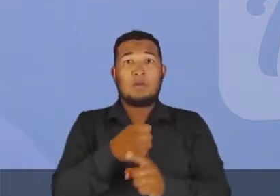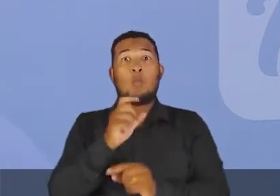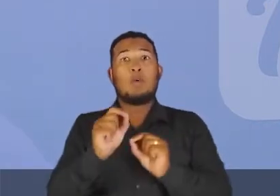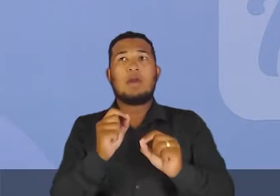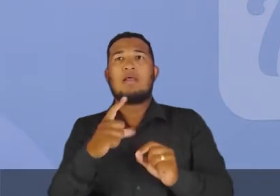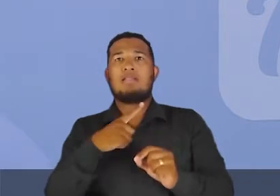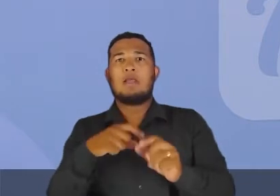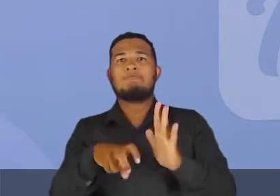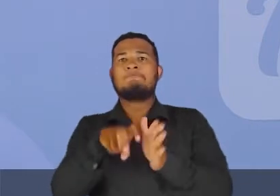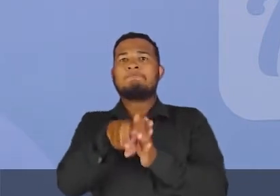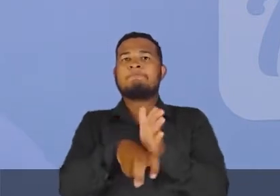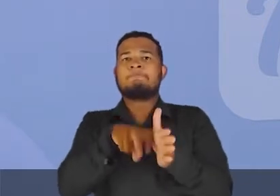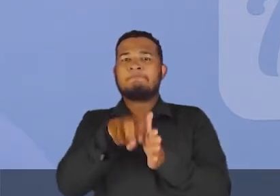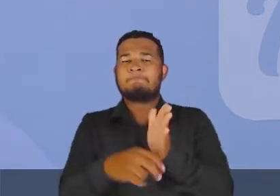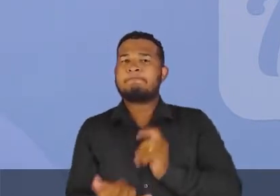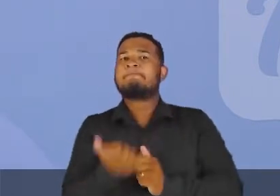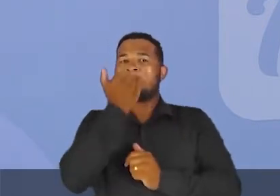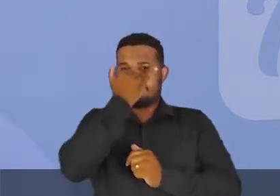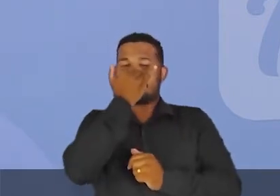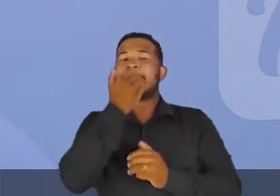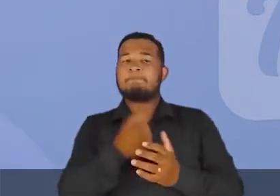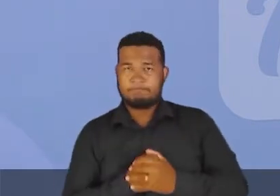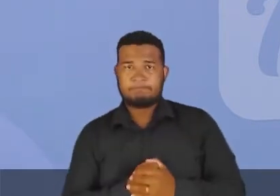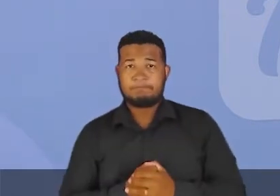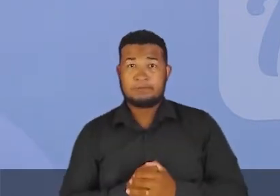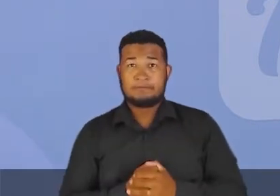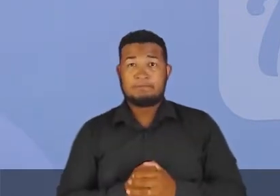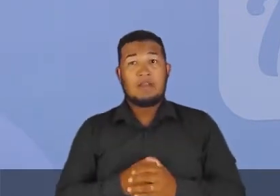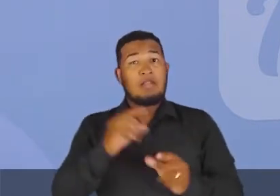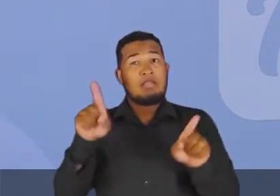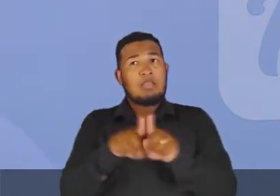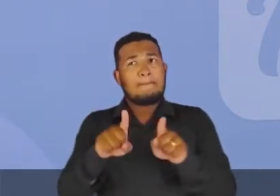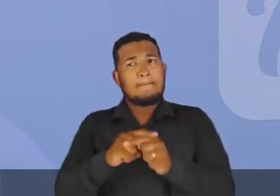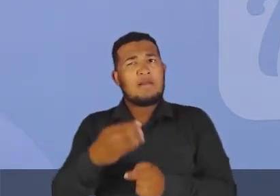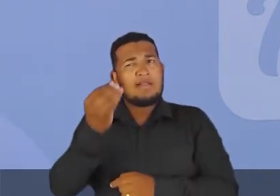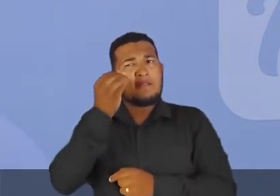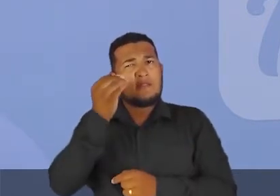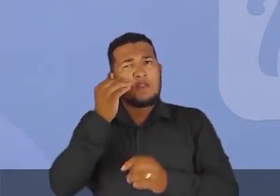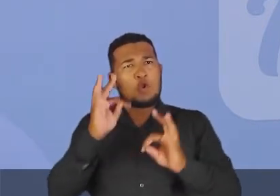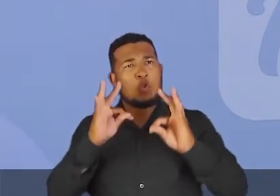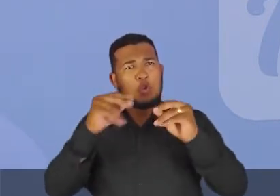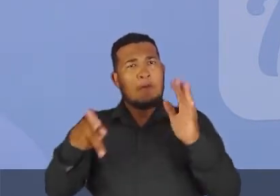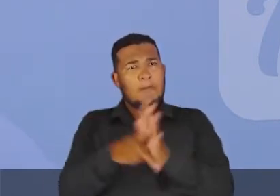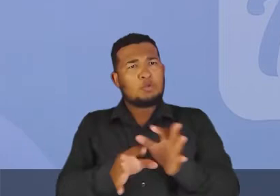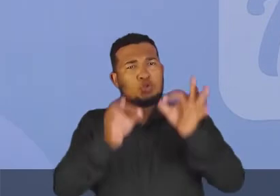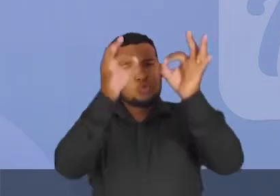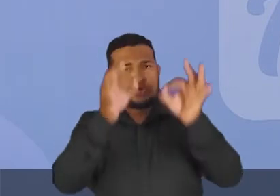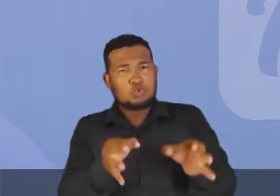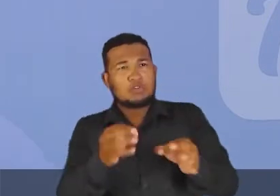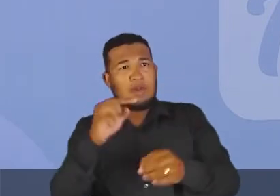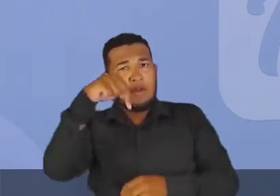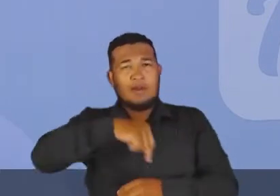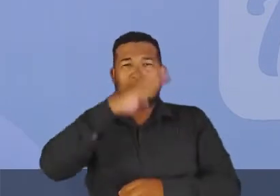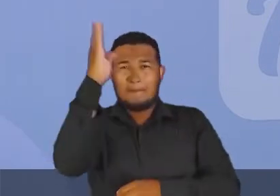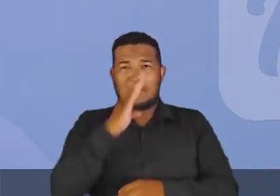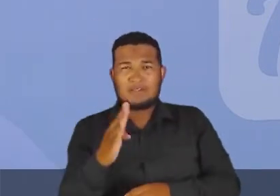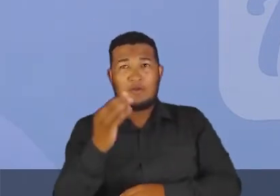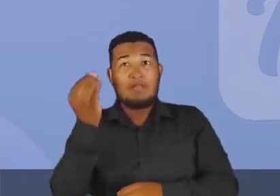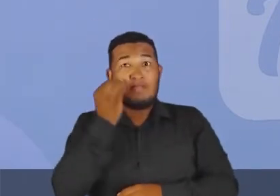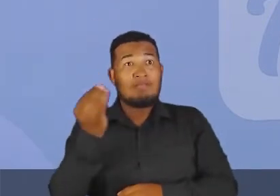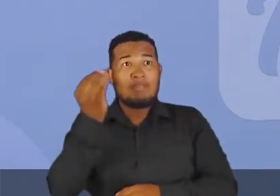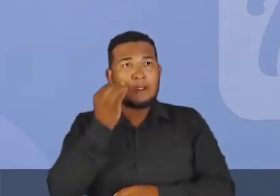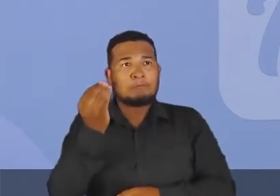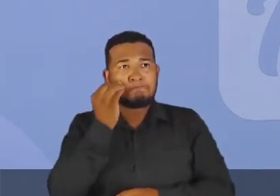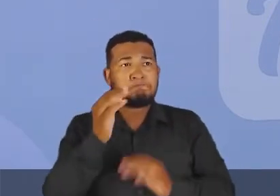ficar paraplégica. E todas as tentativas de justiça feitas aqui no Brasil